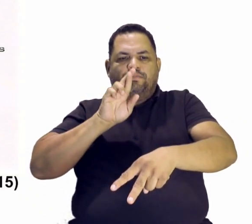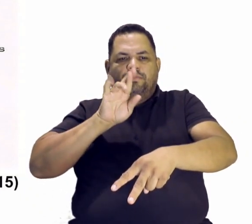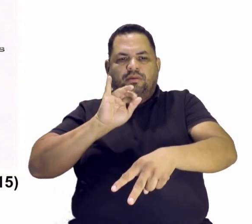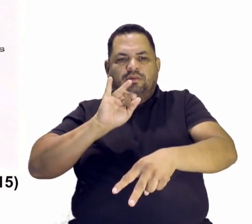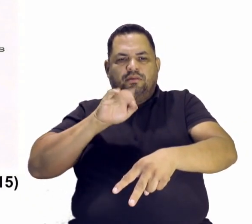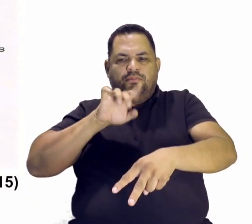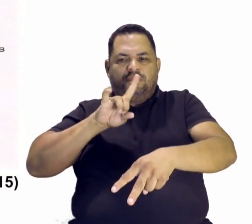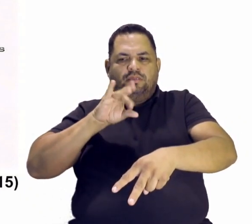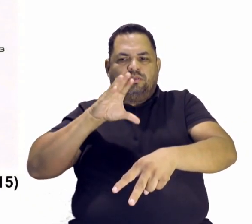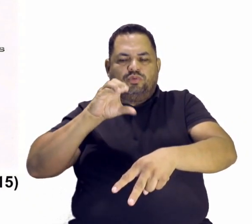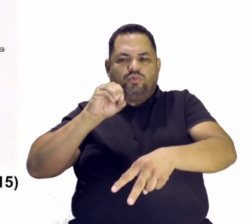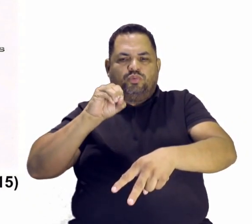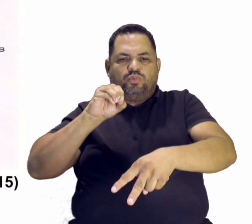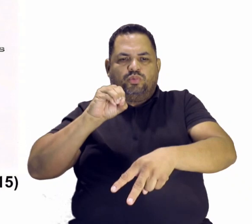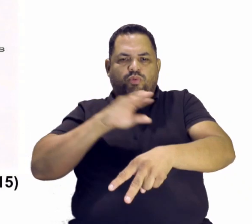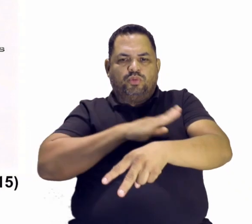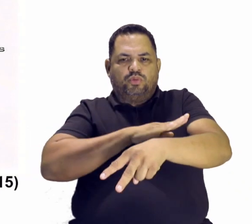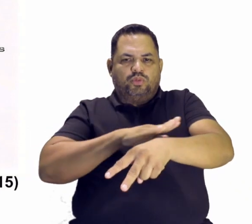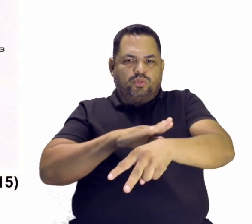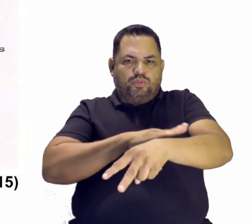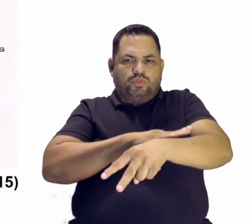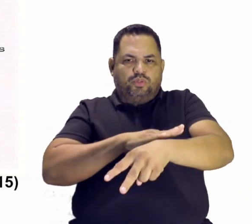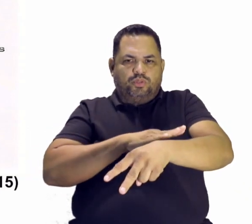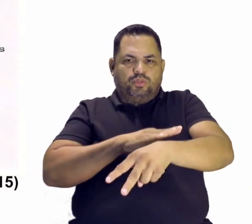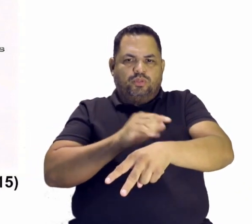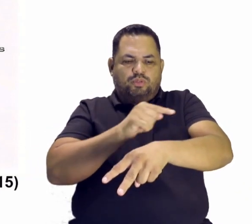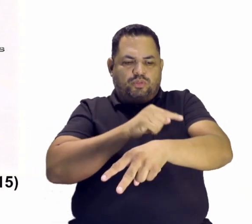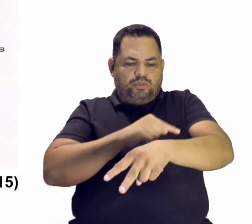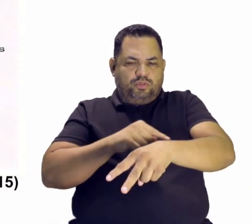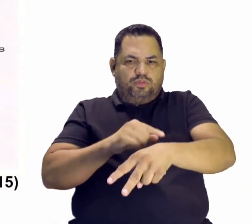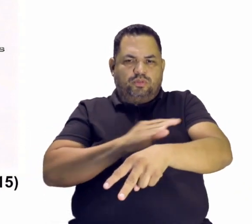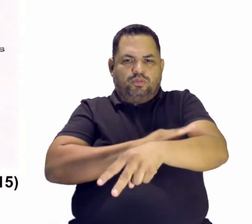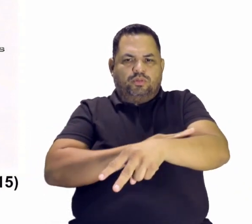seria aí essa composição,